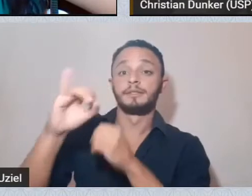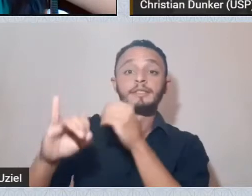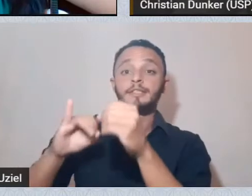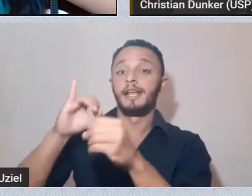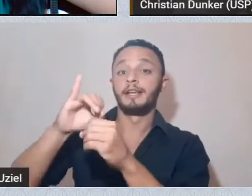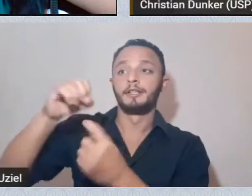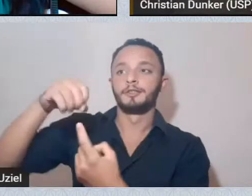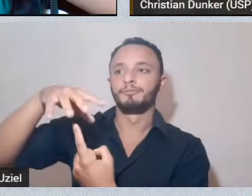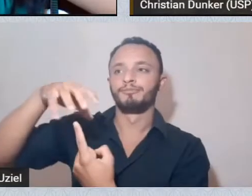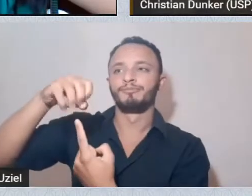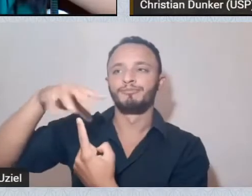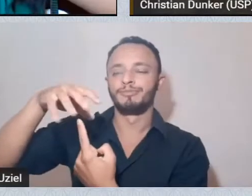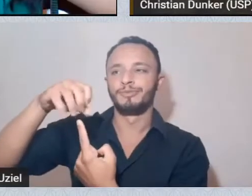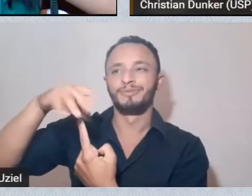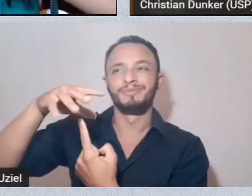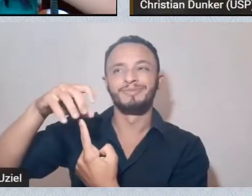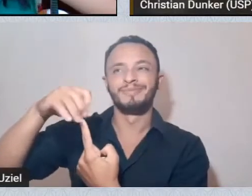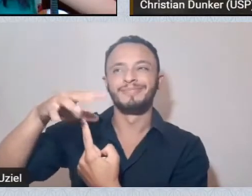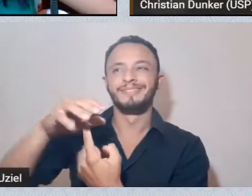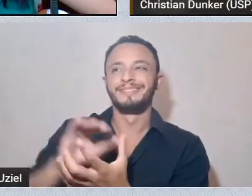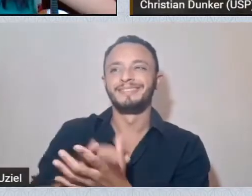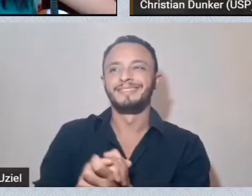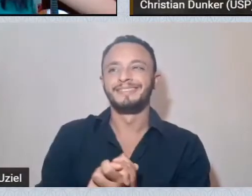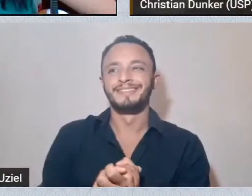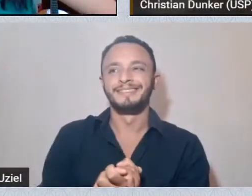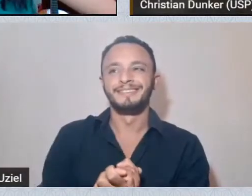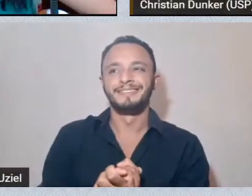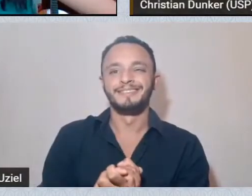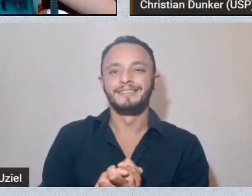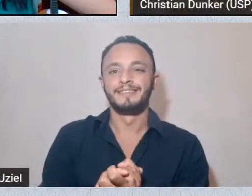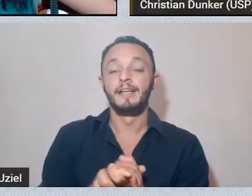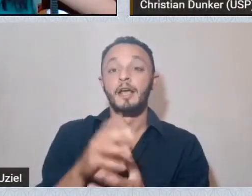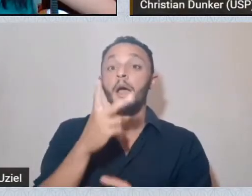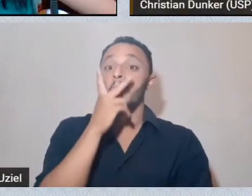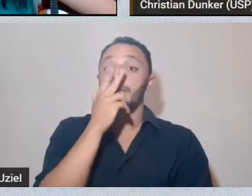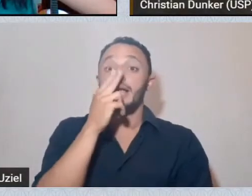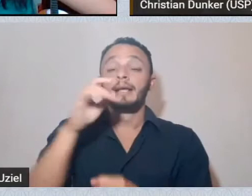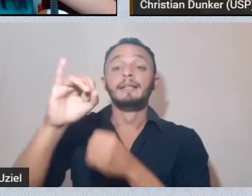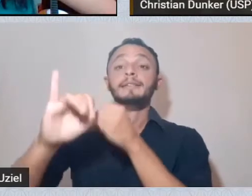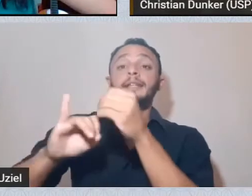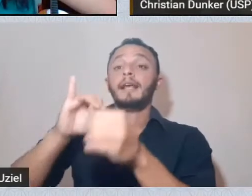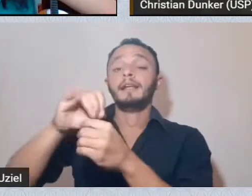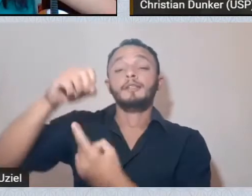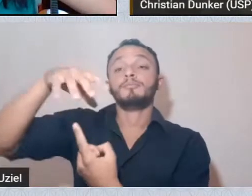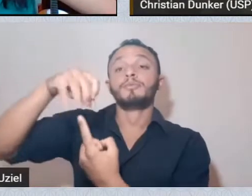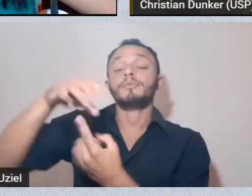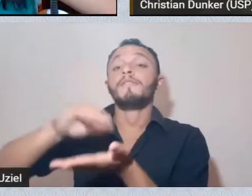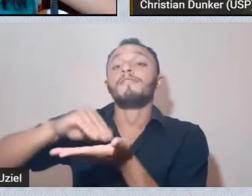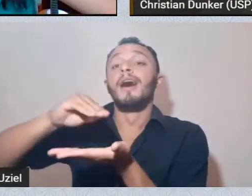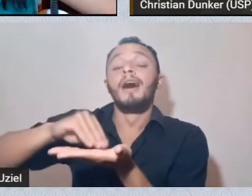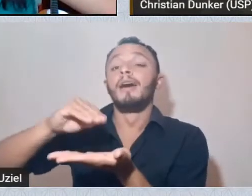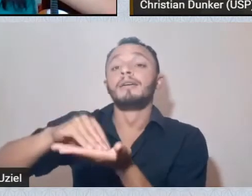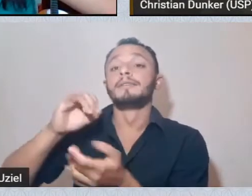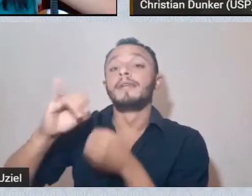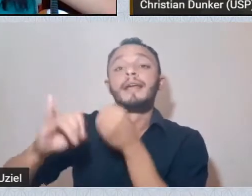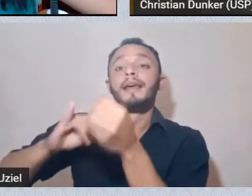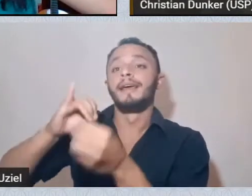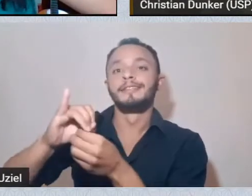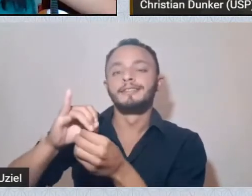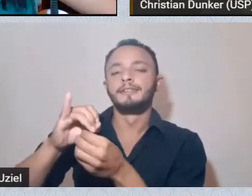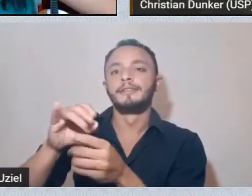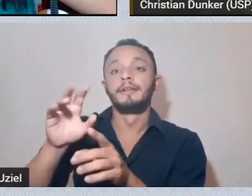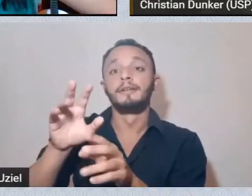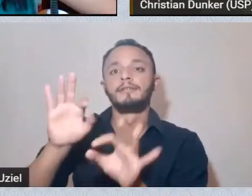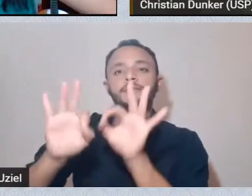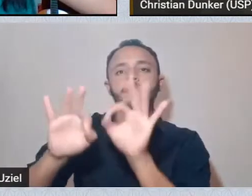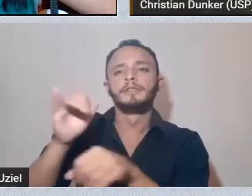Eu acho que a gente está com um delay na nossa conversa e o seu áudio está picando um pouco para a gente. Vamos ver se recuperamos aí.